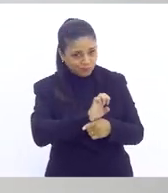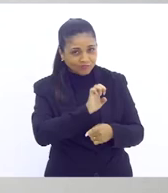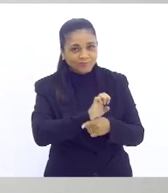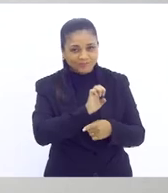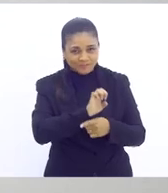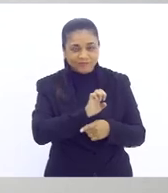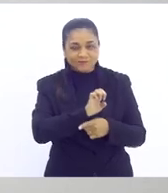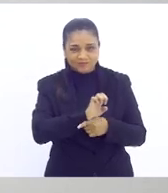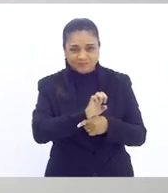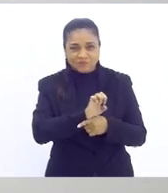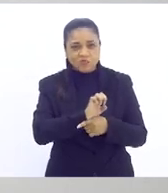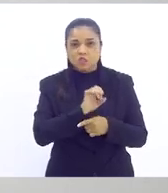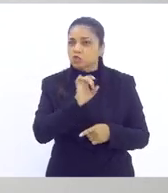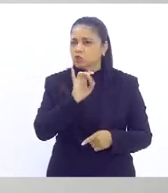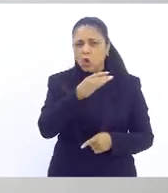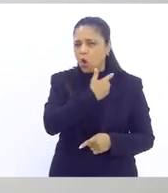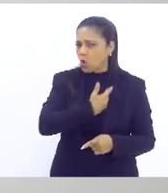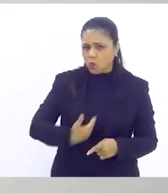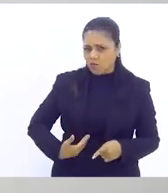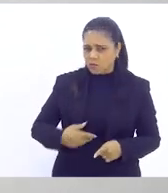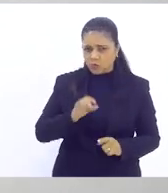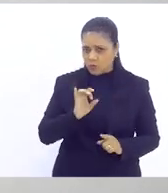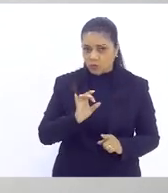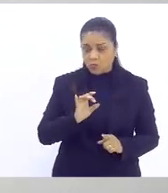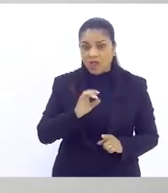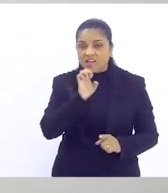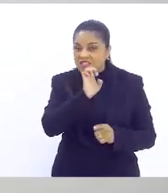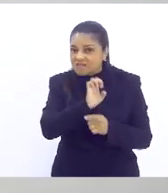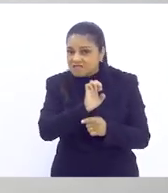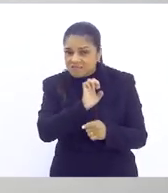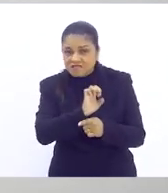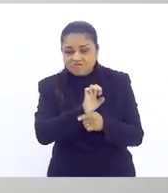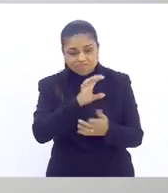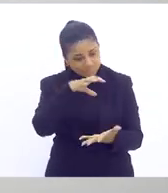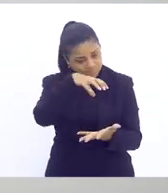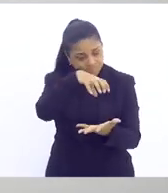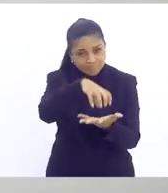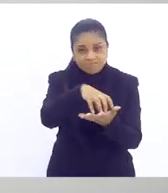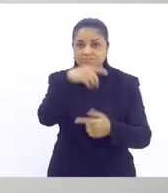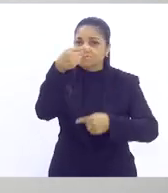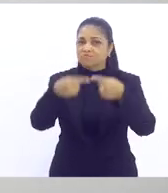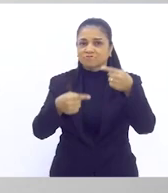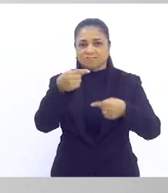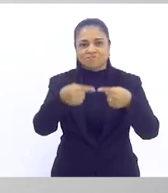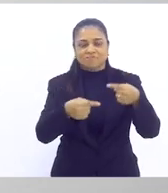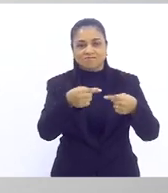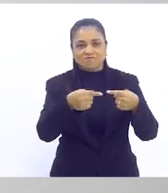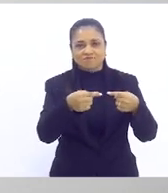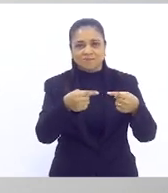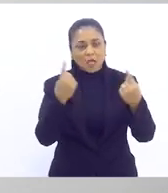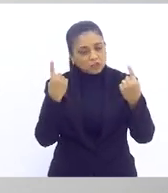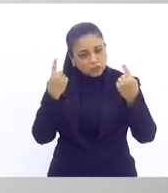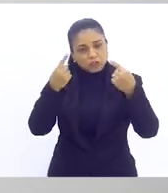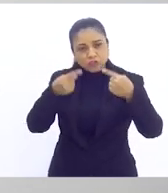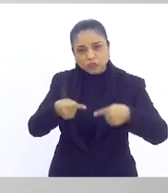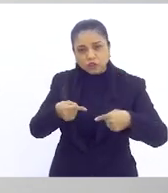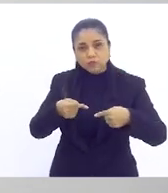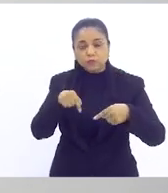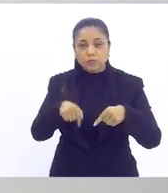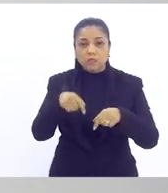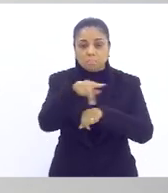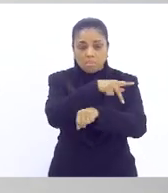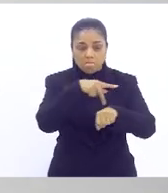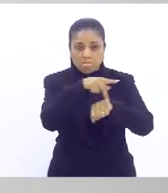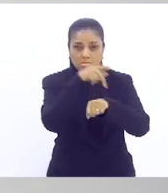não só de governo Então essa é uma questão central até porque tá em disputa no país